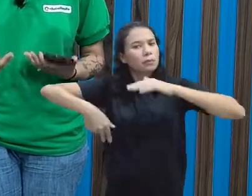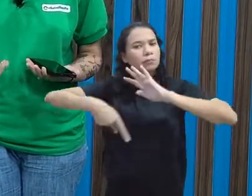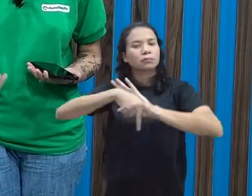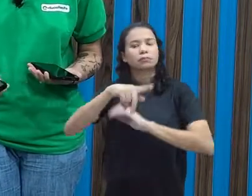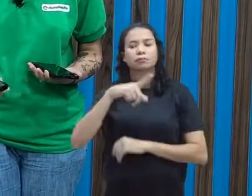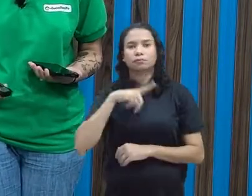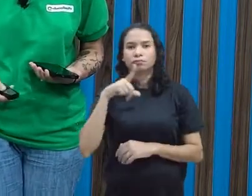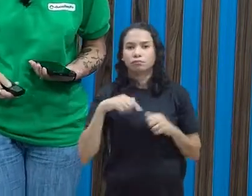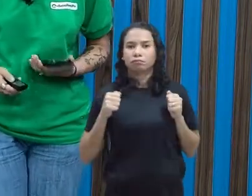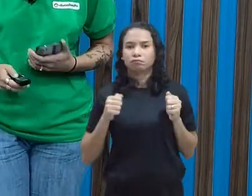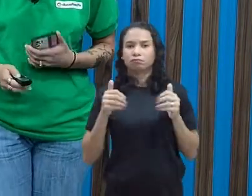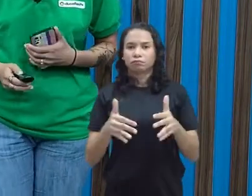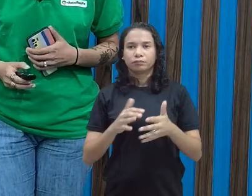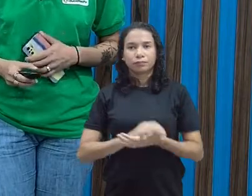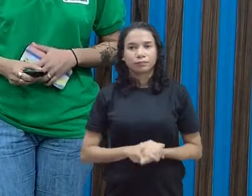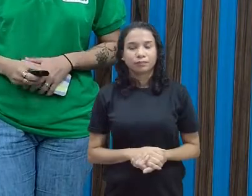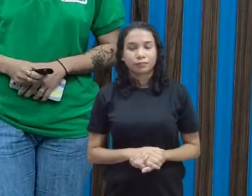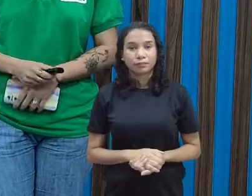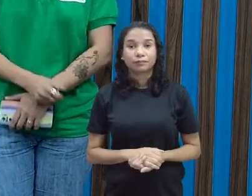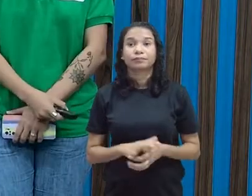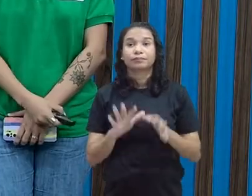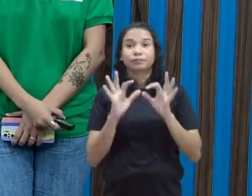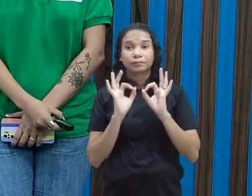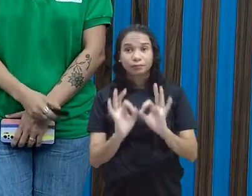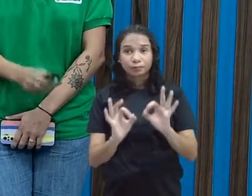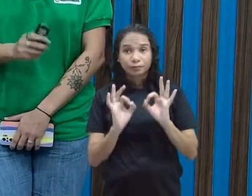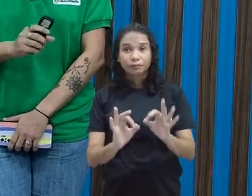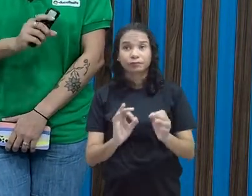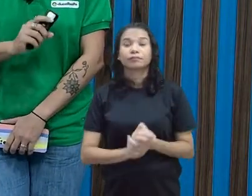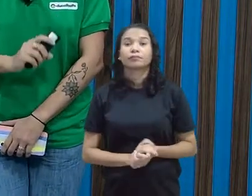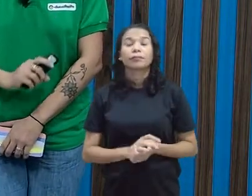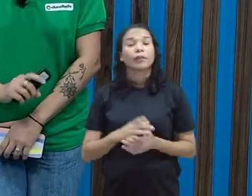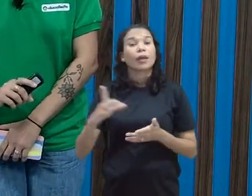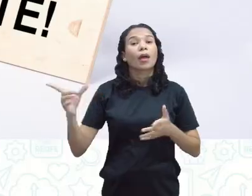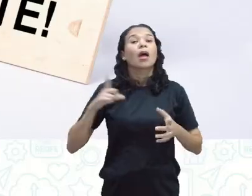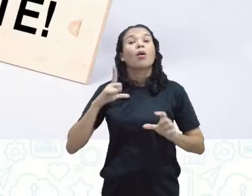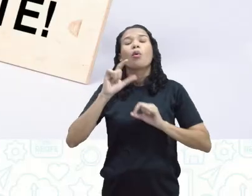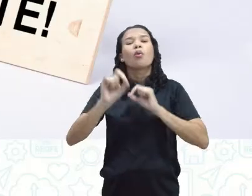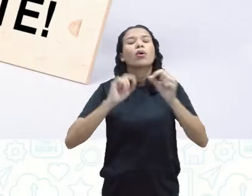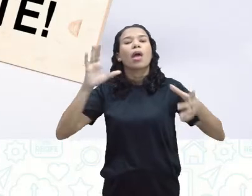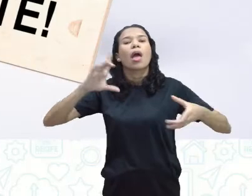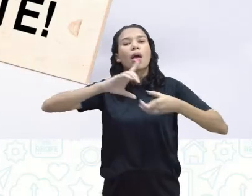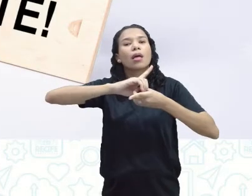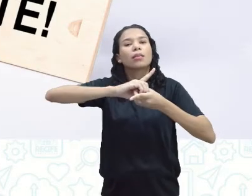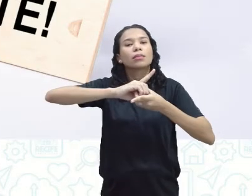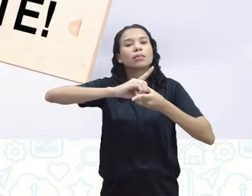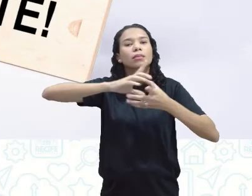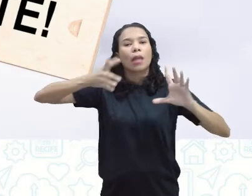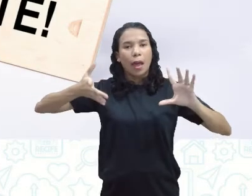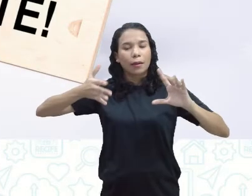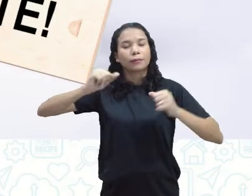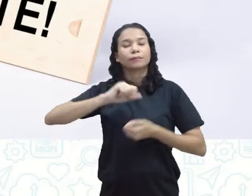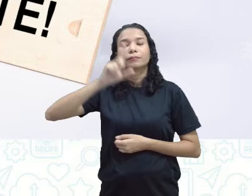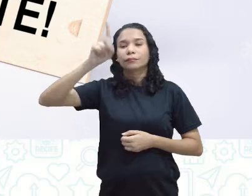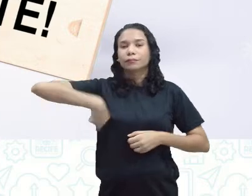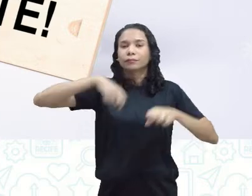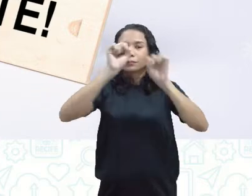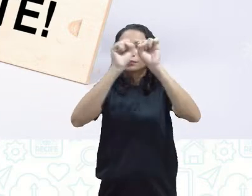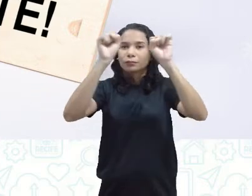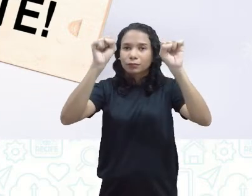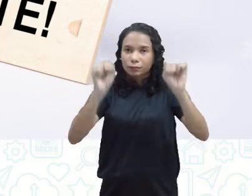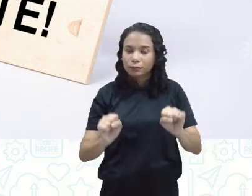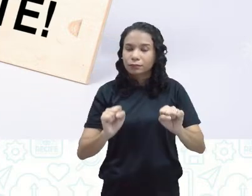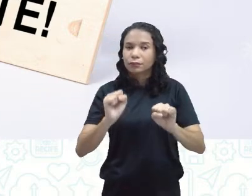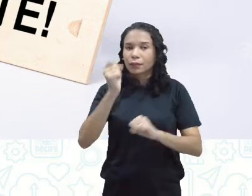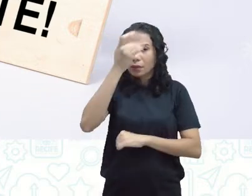Participar ativamente. Bom, e aí democracia, vamos entender o que é democracia. É um sistema em